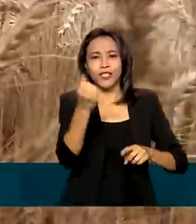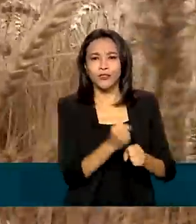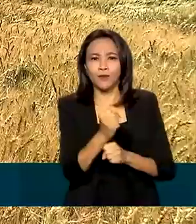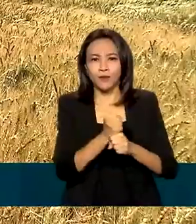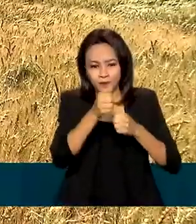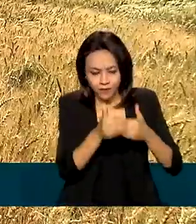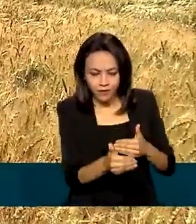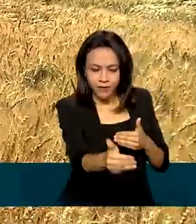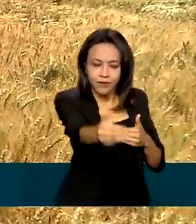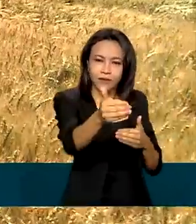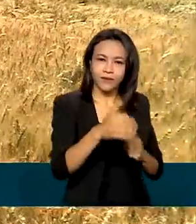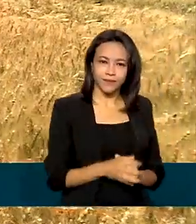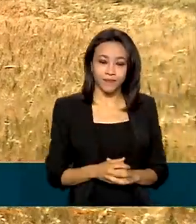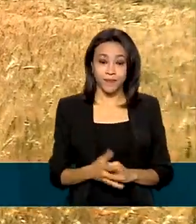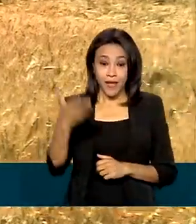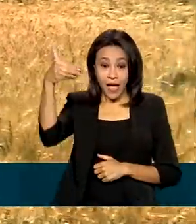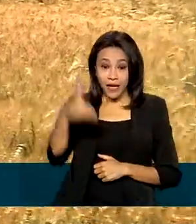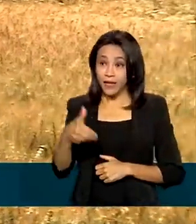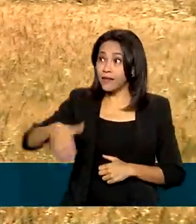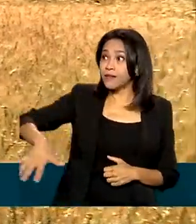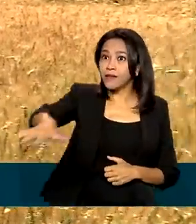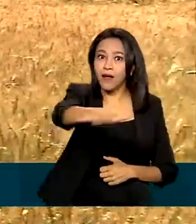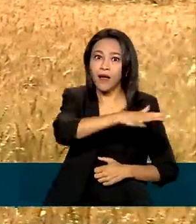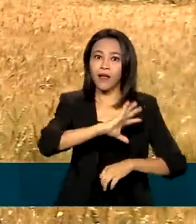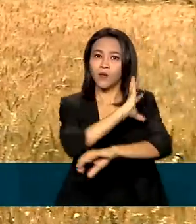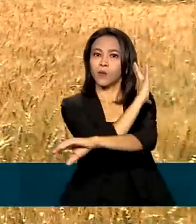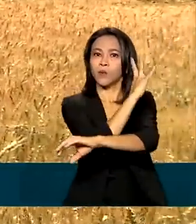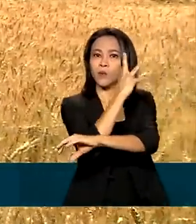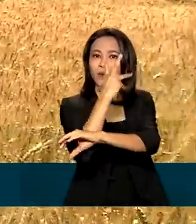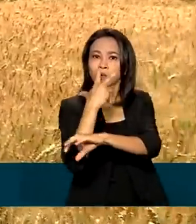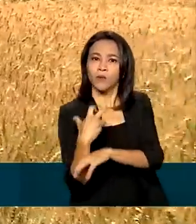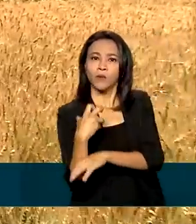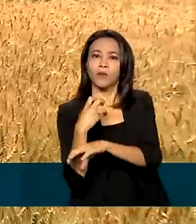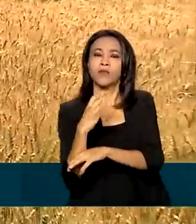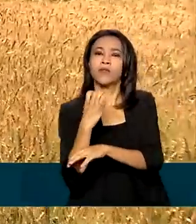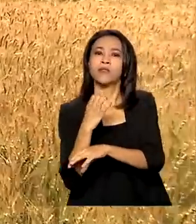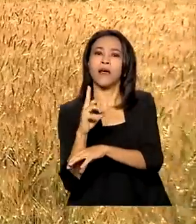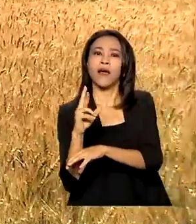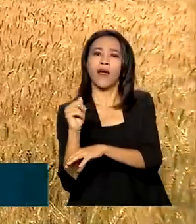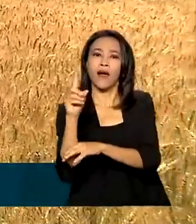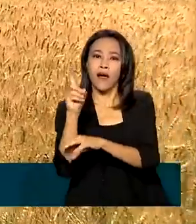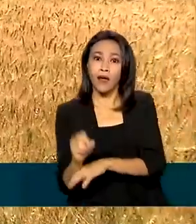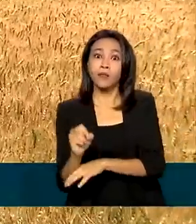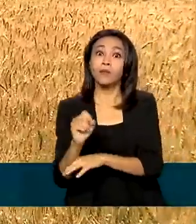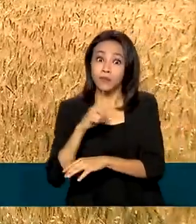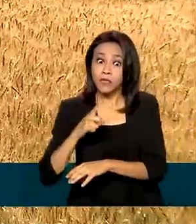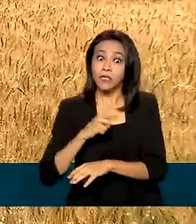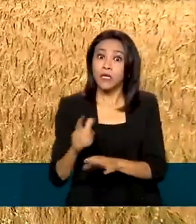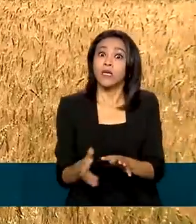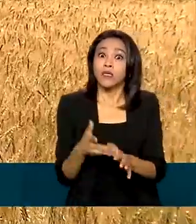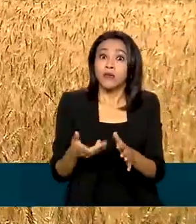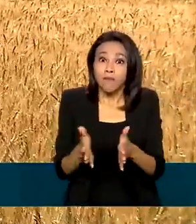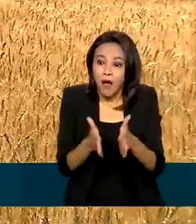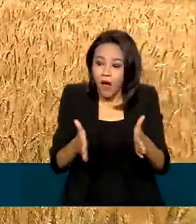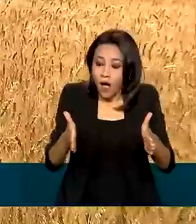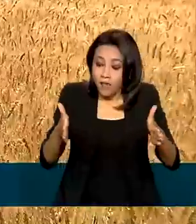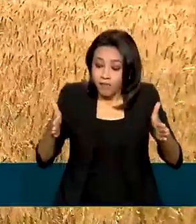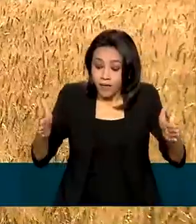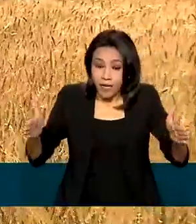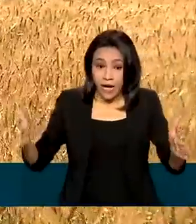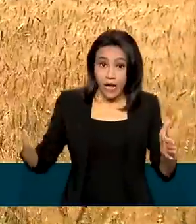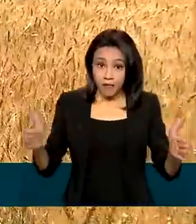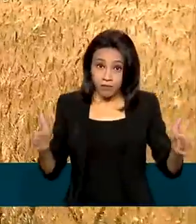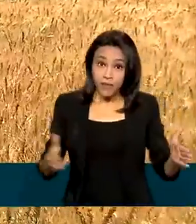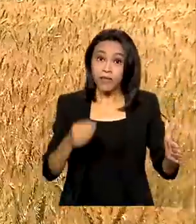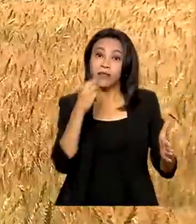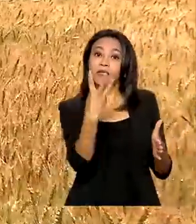anos aqui na região do Cerrado há um grande potencial para ampliar a área de produção do trigo em pelo menos